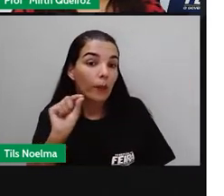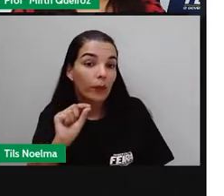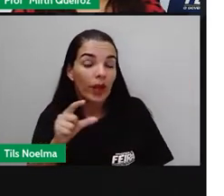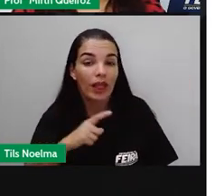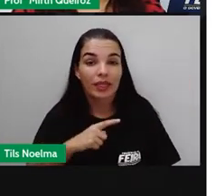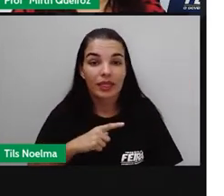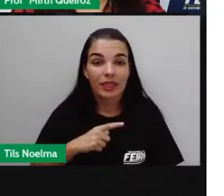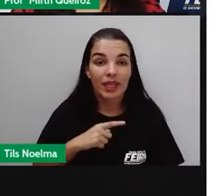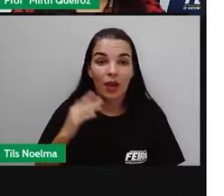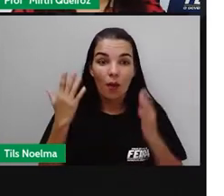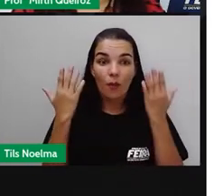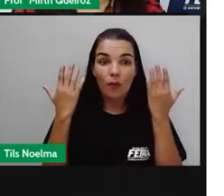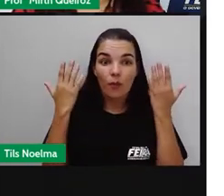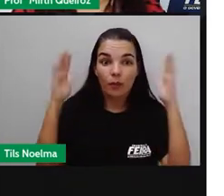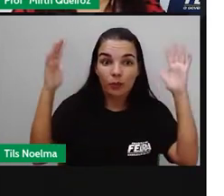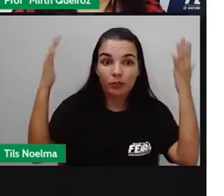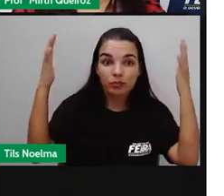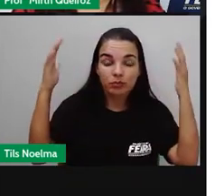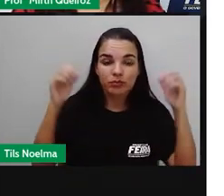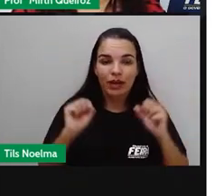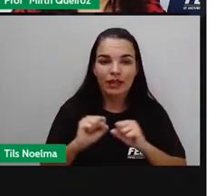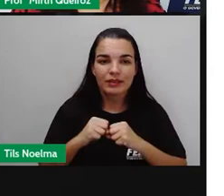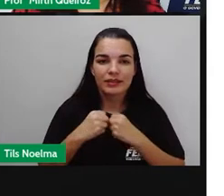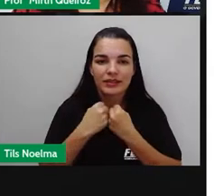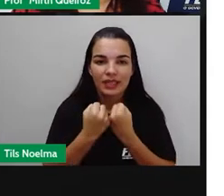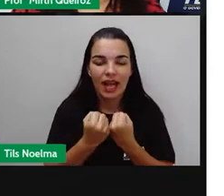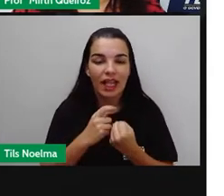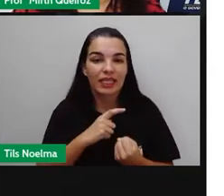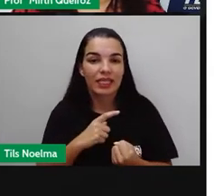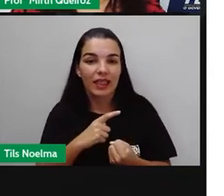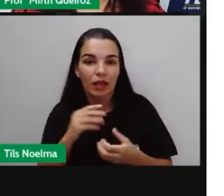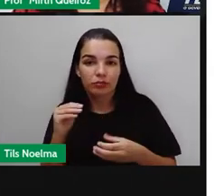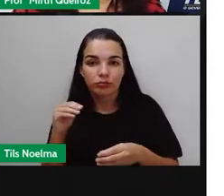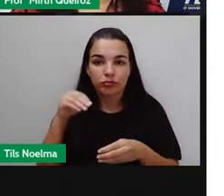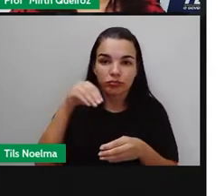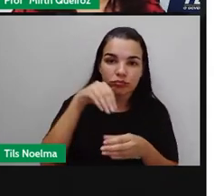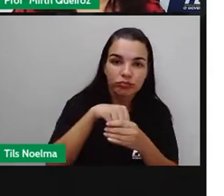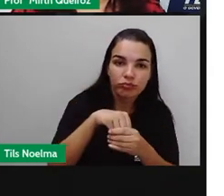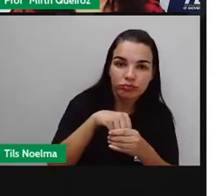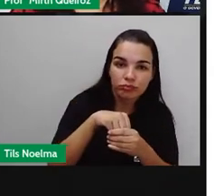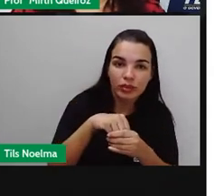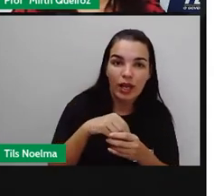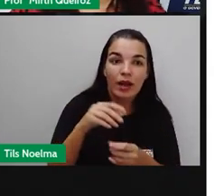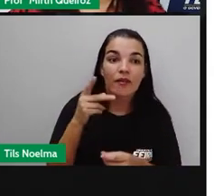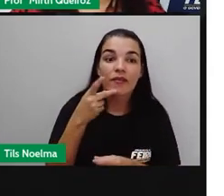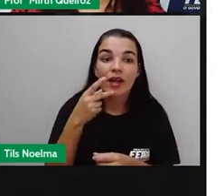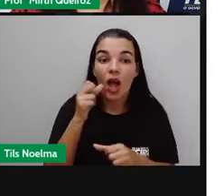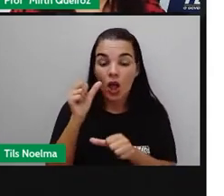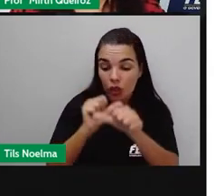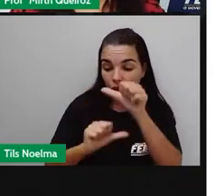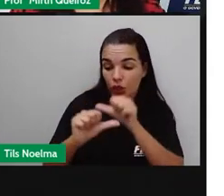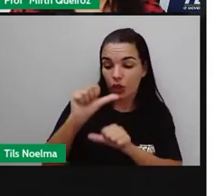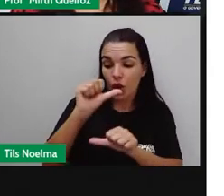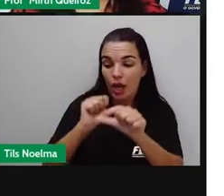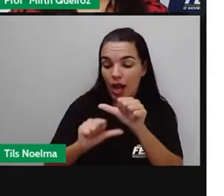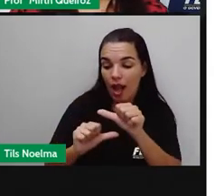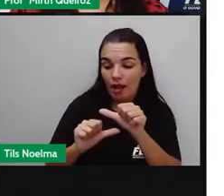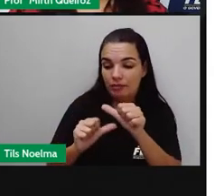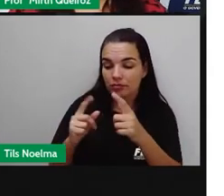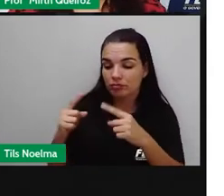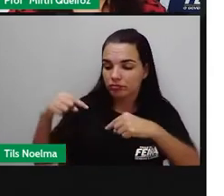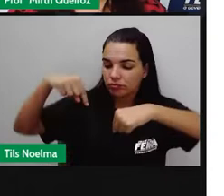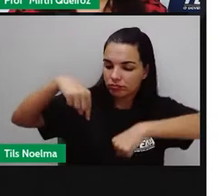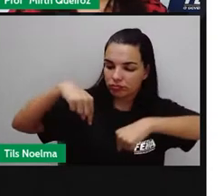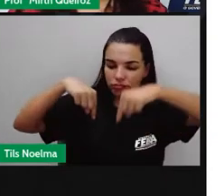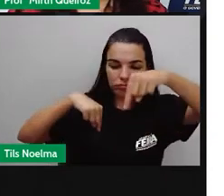o grande baile, também tem outro passo dentro desse mesmo aí, baile, que é o trocar de par, onde dama